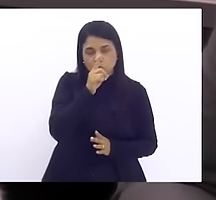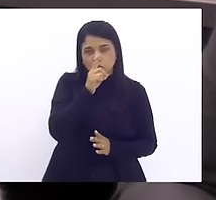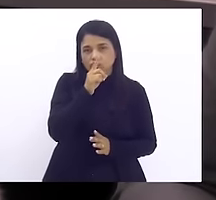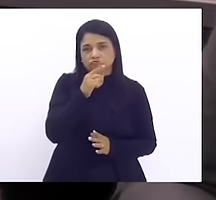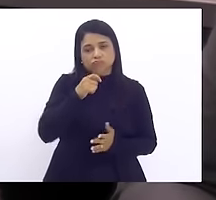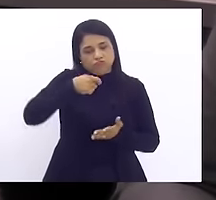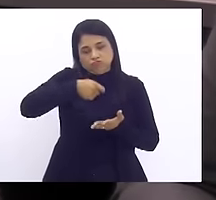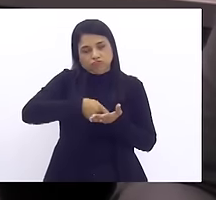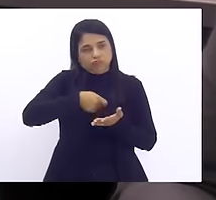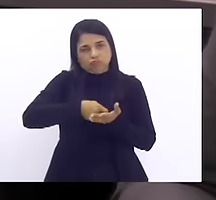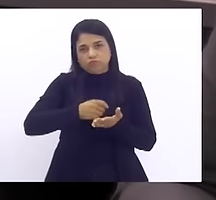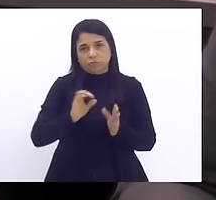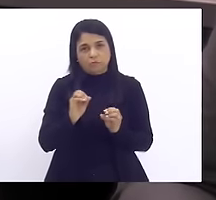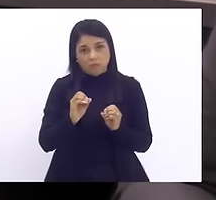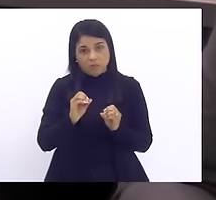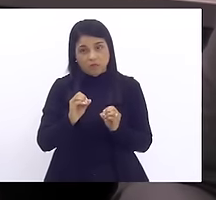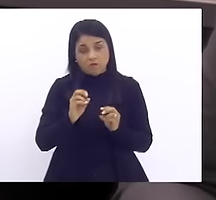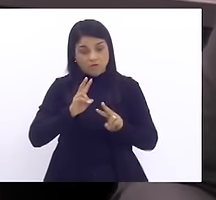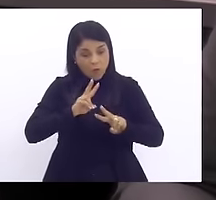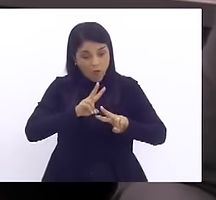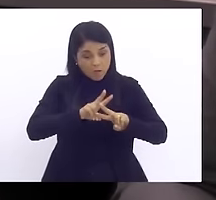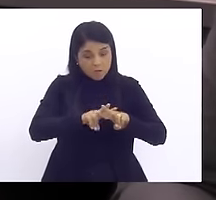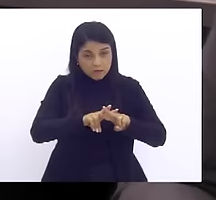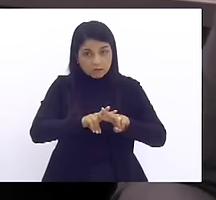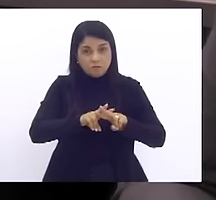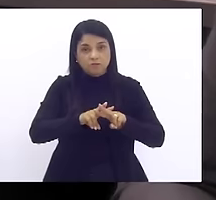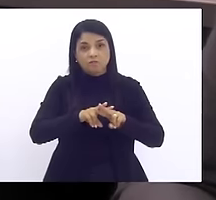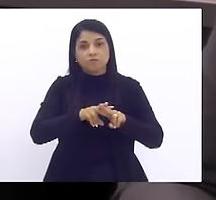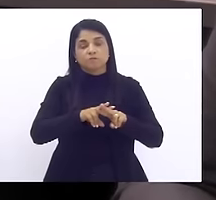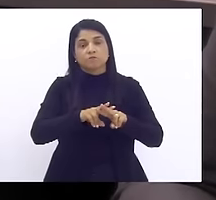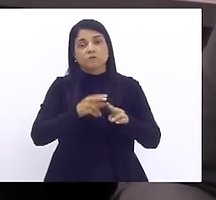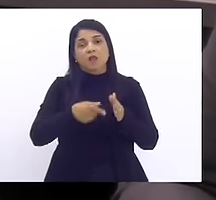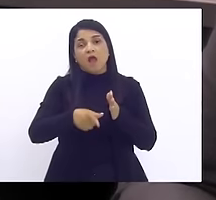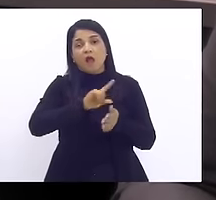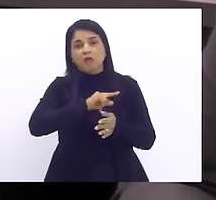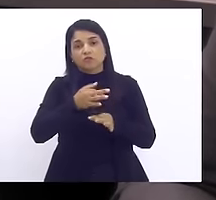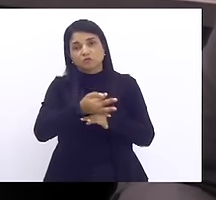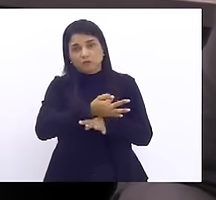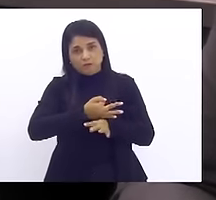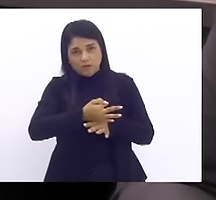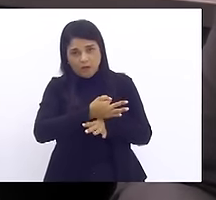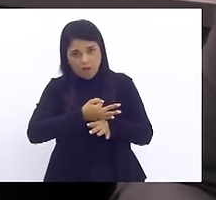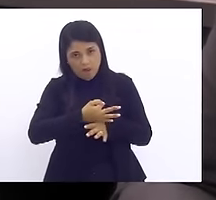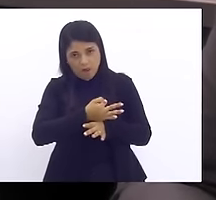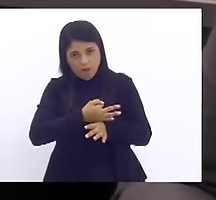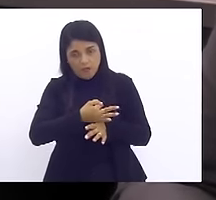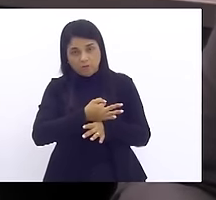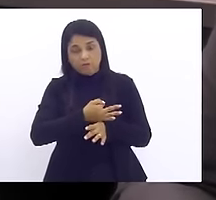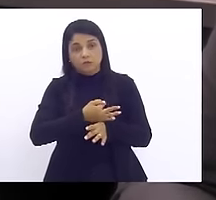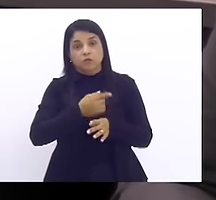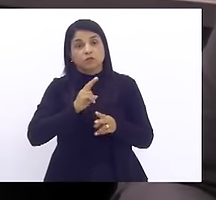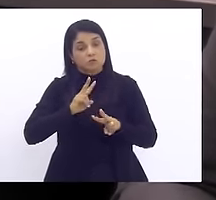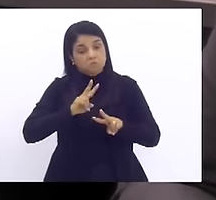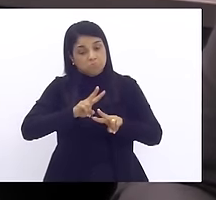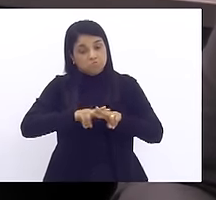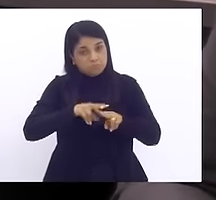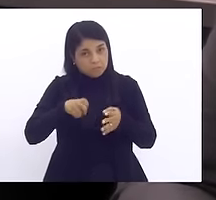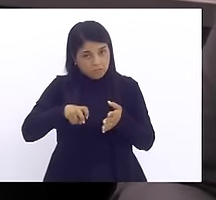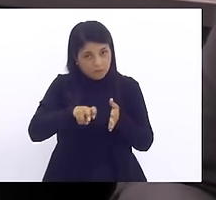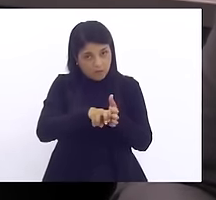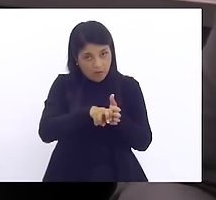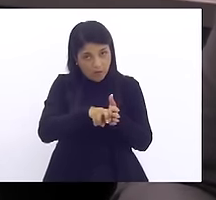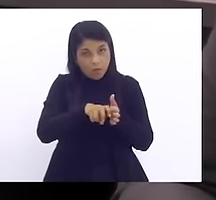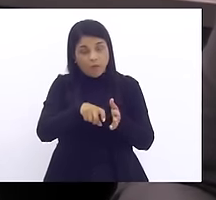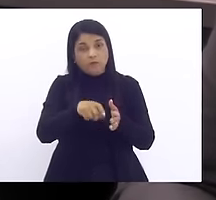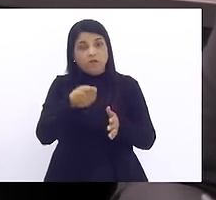primeiro se o veículo for apreendido em véspera de feriado não há cobrança relativa ao feriado se o veículo for apreendido na sexta-feira